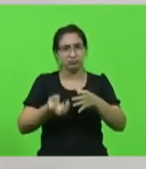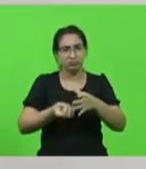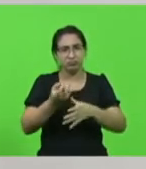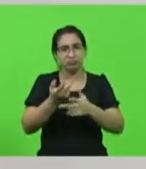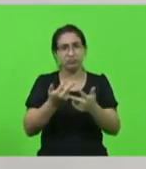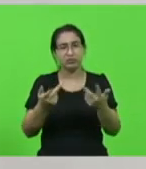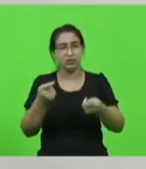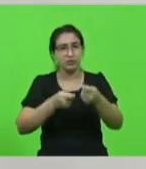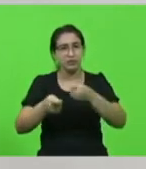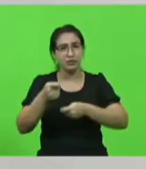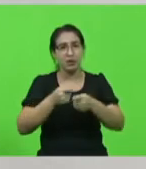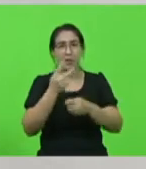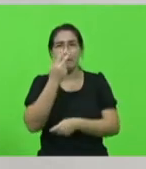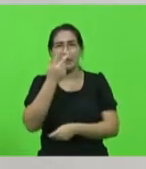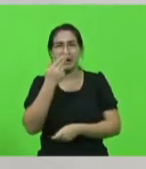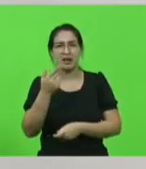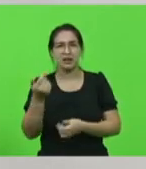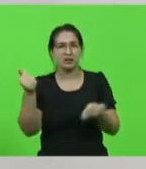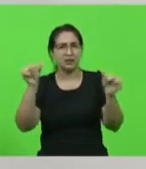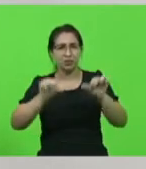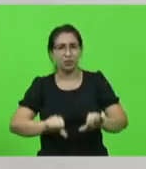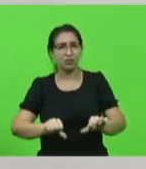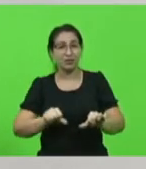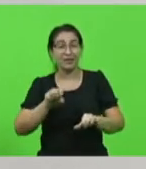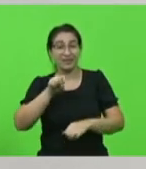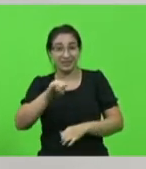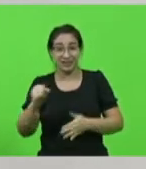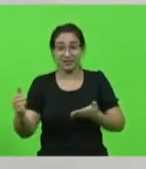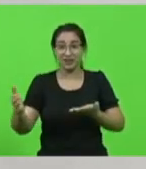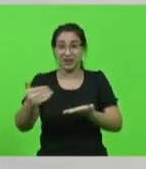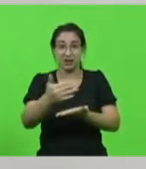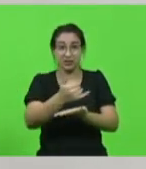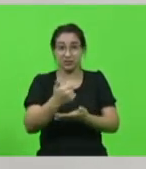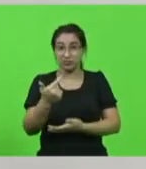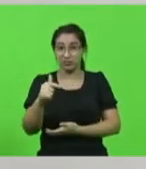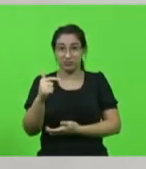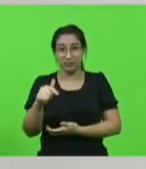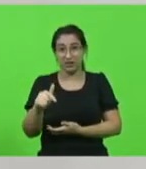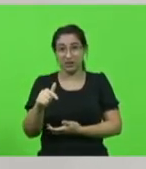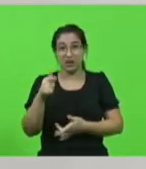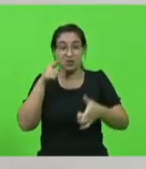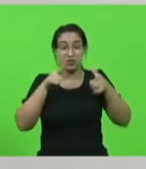Jessé, que não entenderam ainda, que se não houver arrecadação, o sonho acabou.